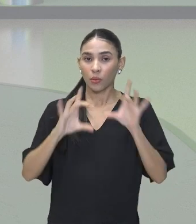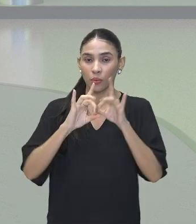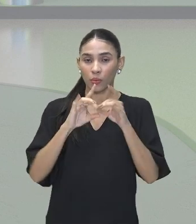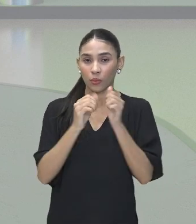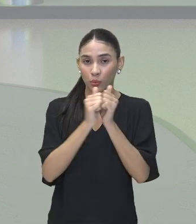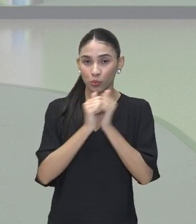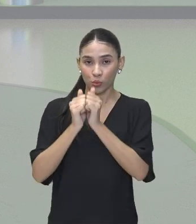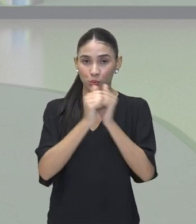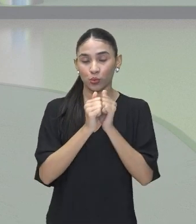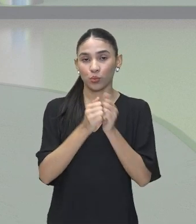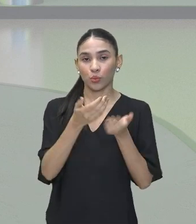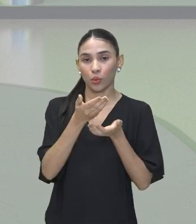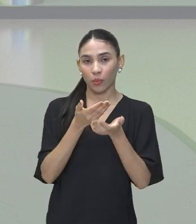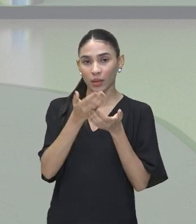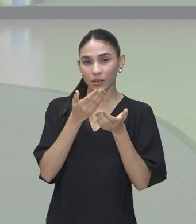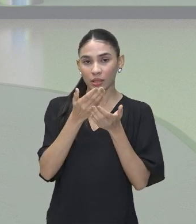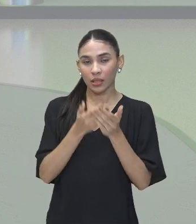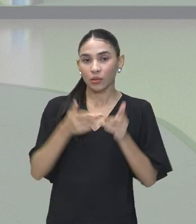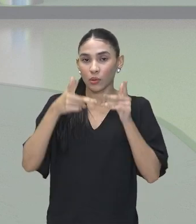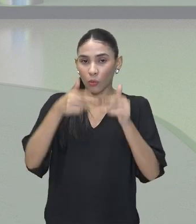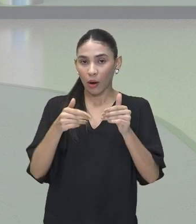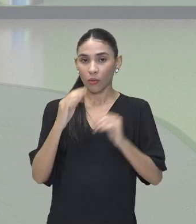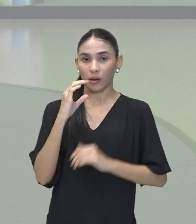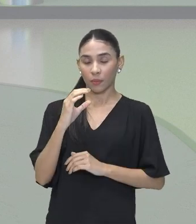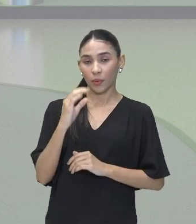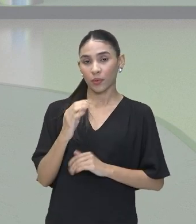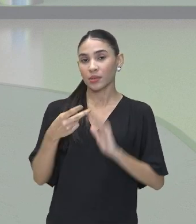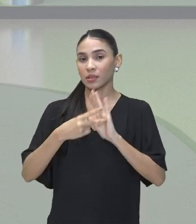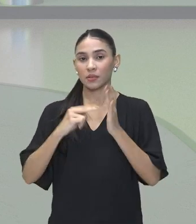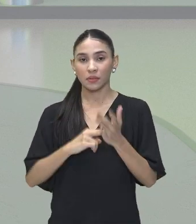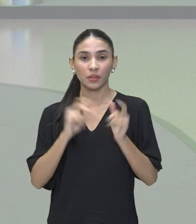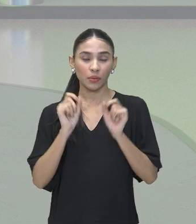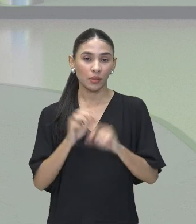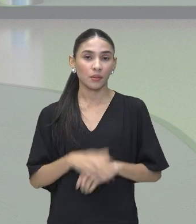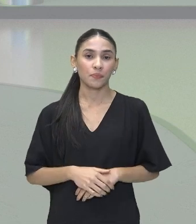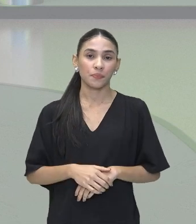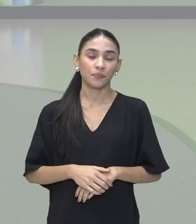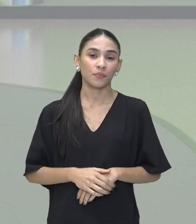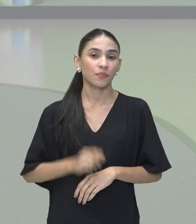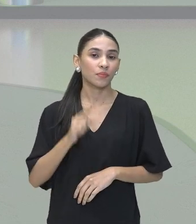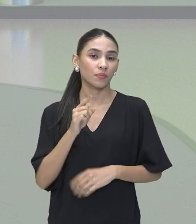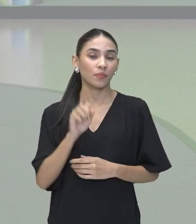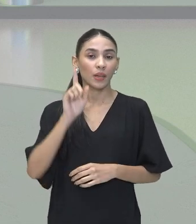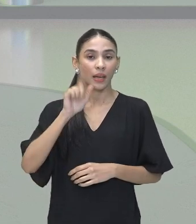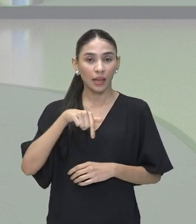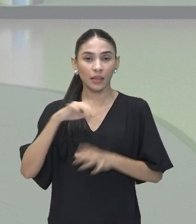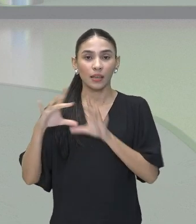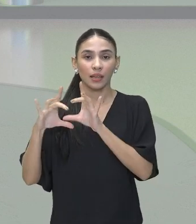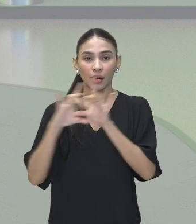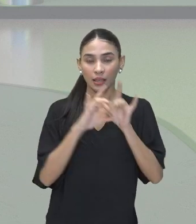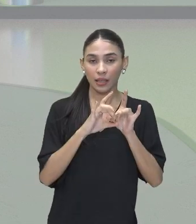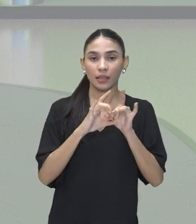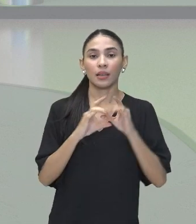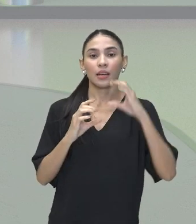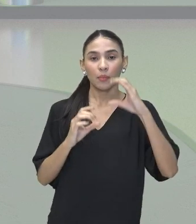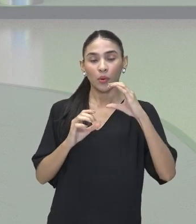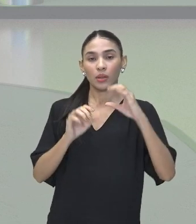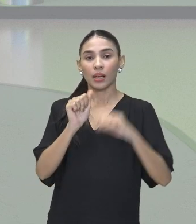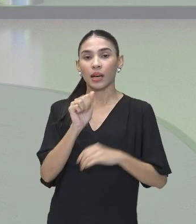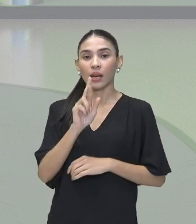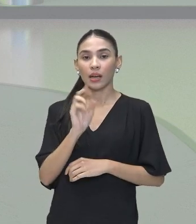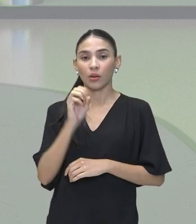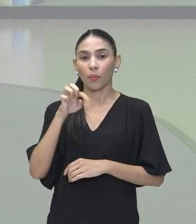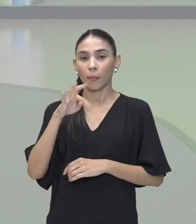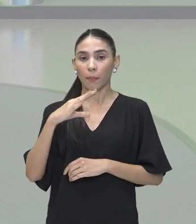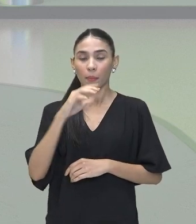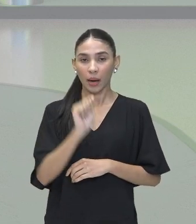estão compartilhando os mesmos carbonos, quer dizer que vai ser uma cadeia carbônica aromática